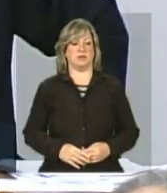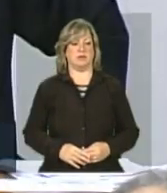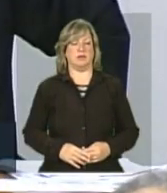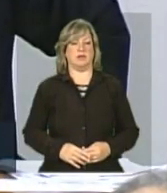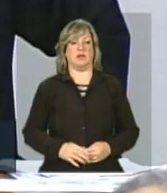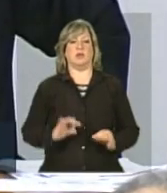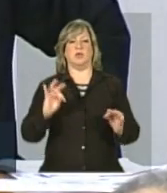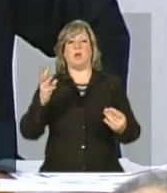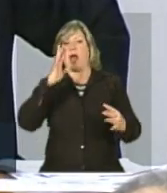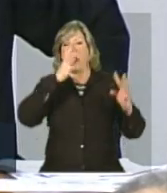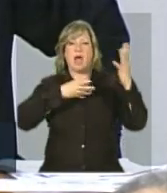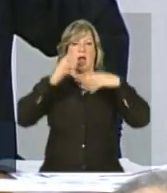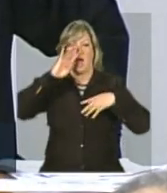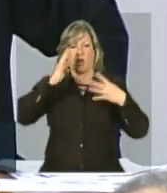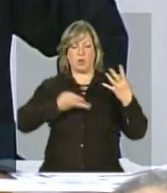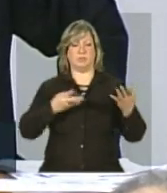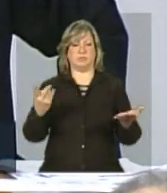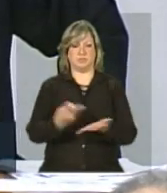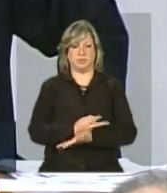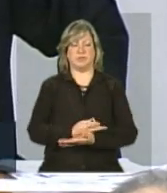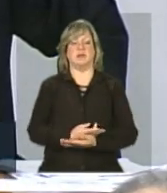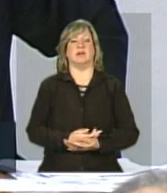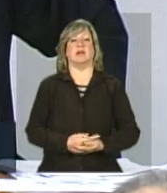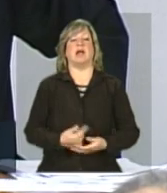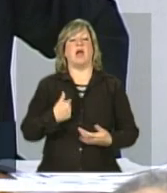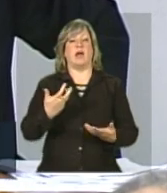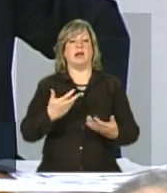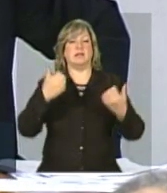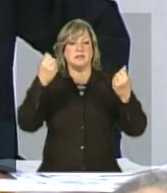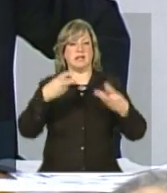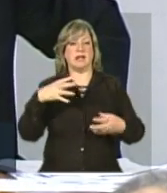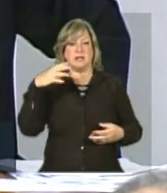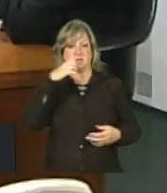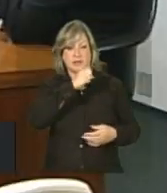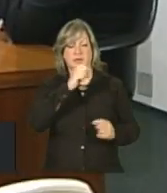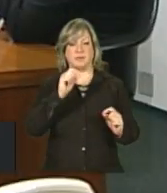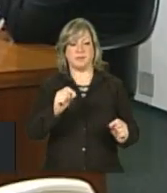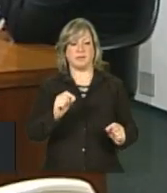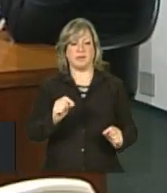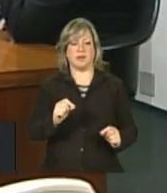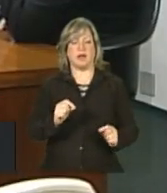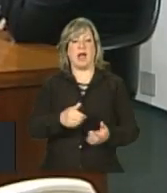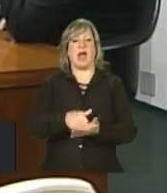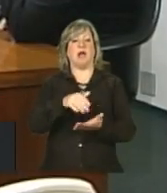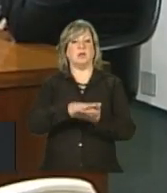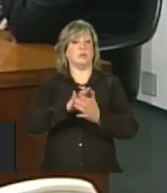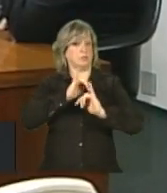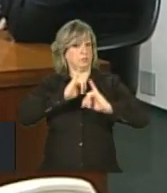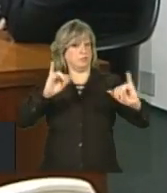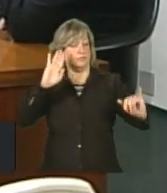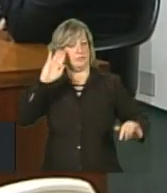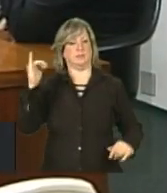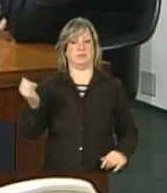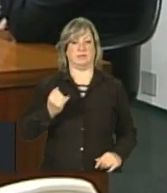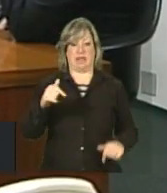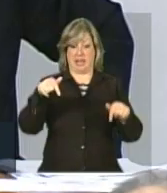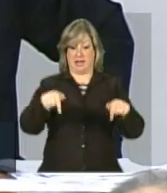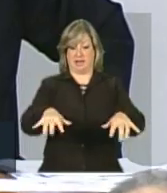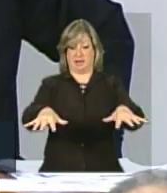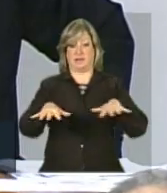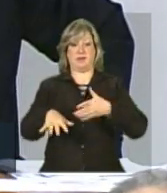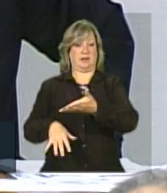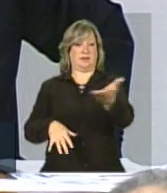antes de tratar das calúnias que me foram imputadas, queria fazer brevíssimas palavras fazendo um registro. Aqui nesse plenário tem